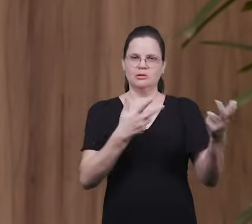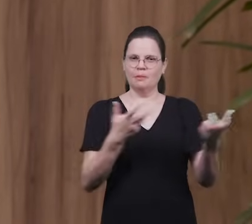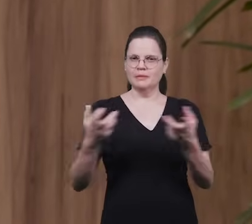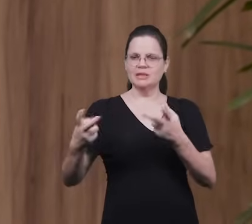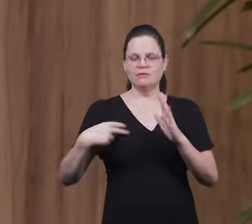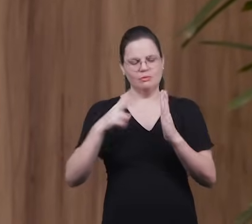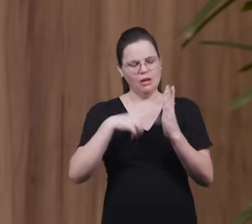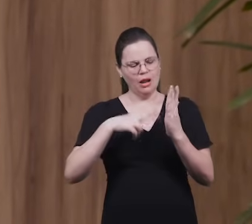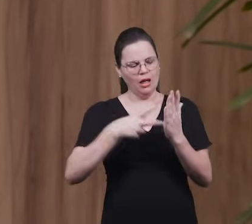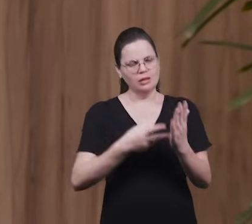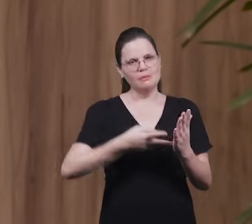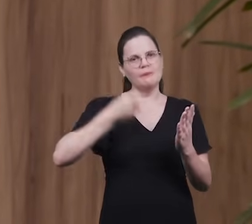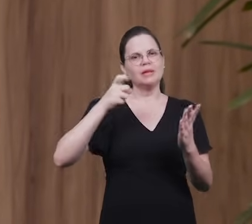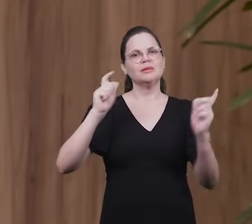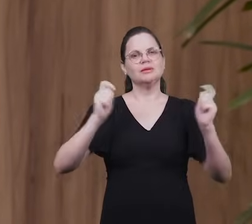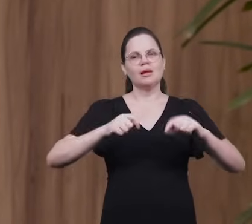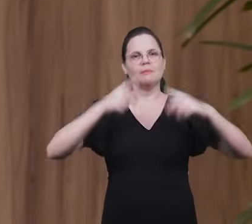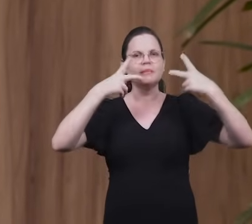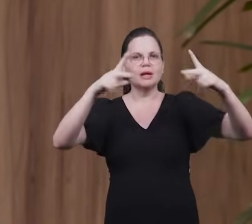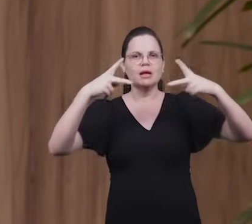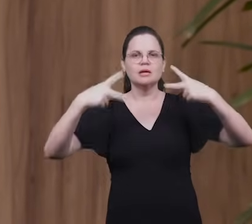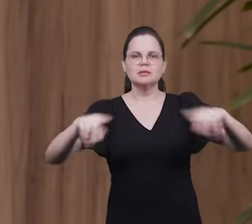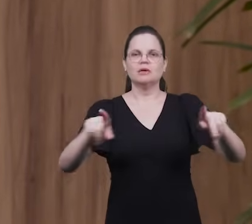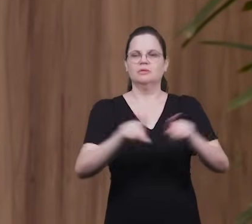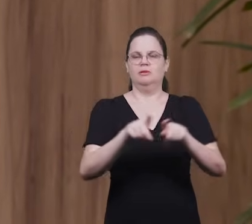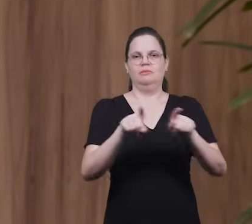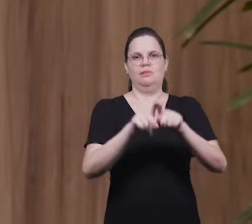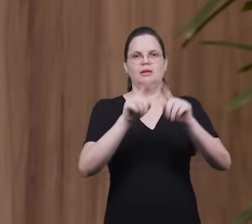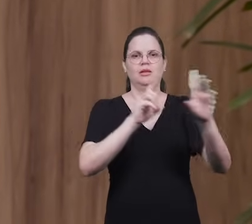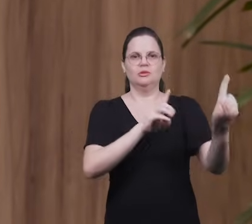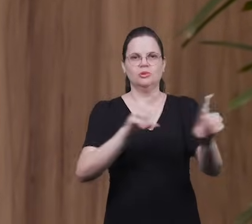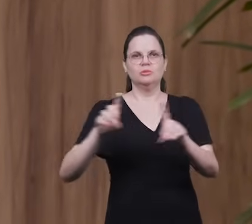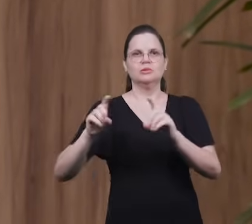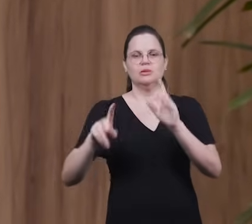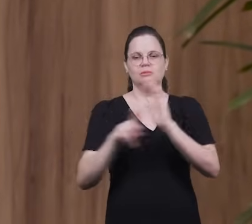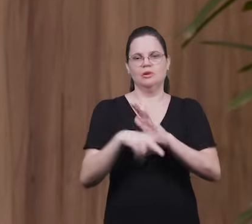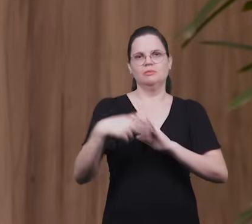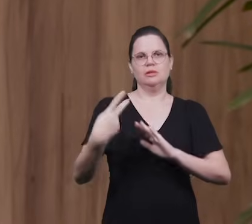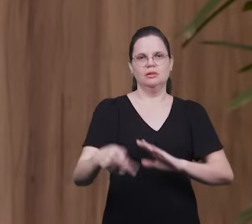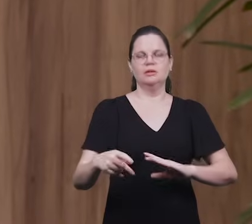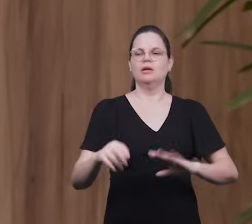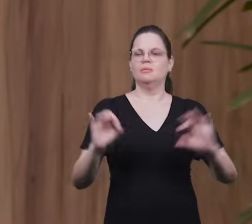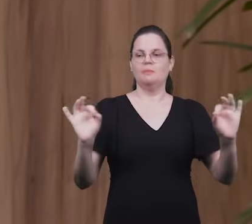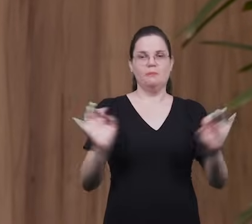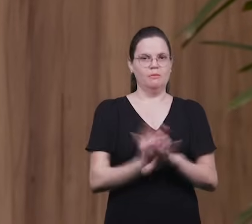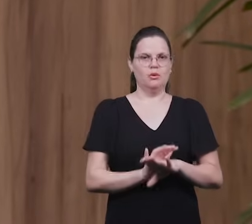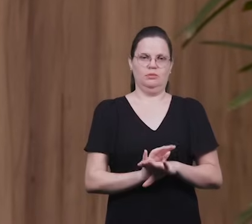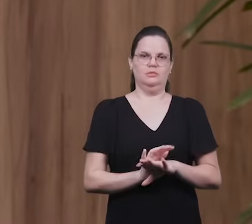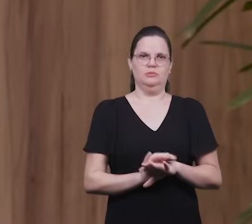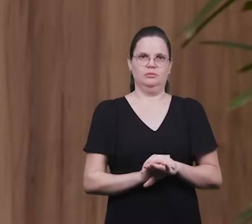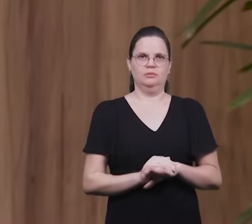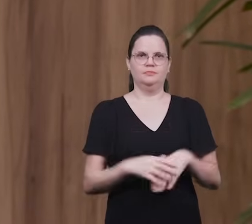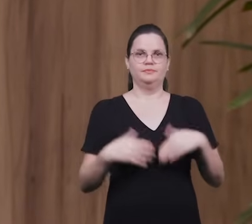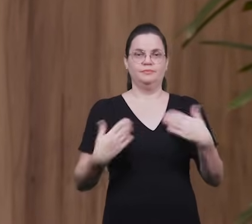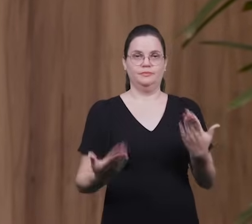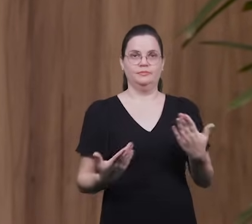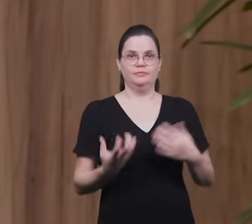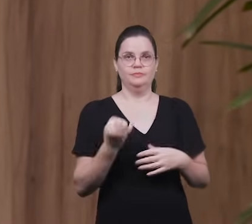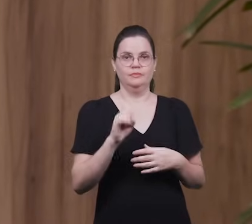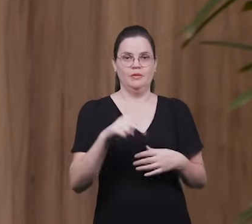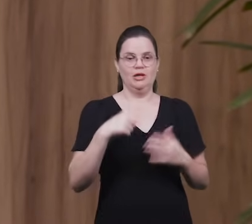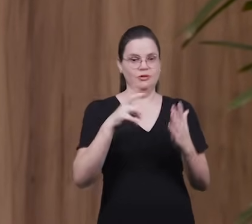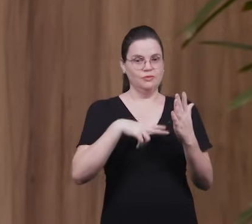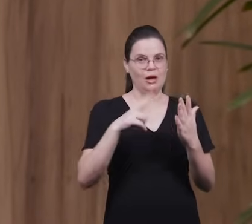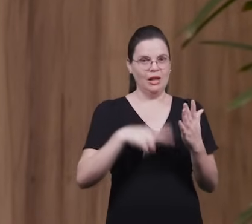Evangelho, a palavra sendo anunciada, a doutrina dos apóstolos sendo estabelecida. Agora, quando nós olhamos